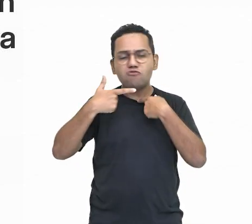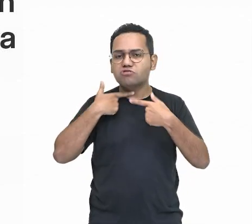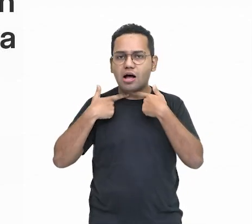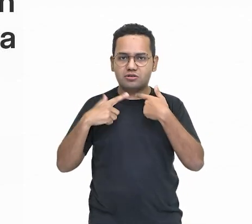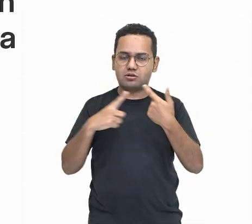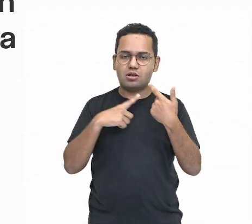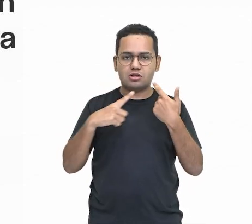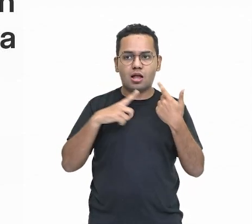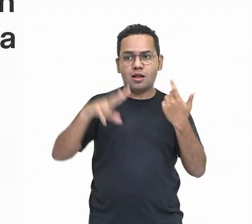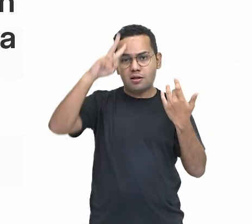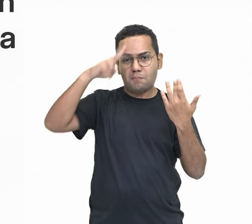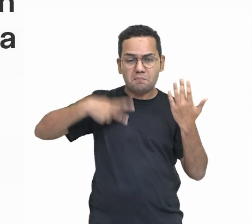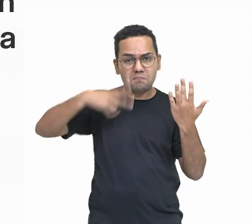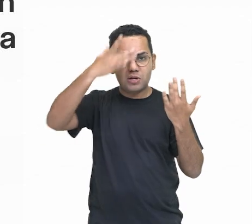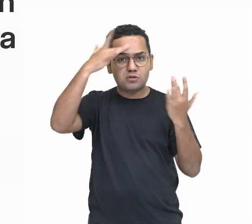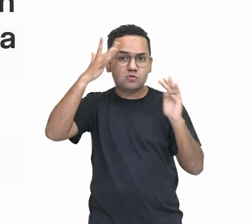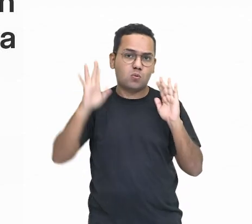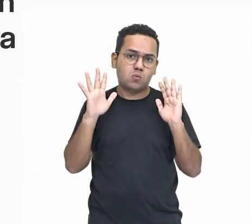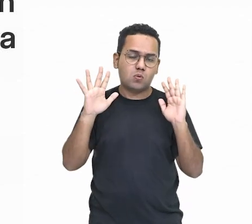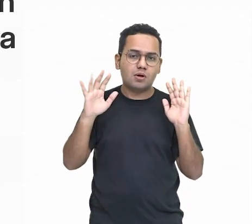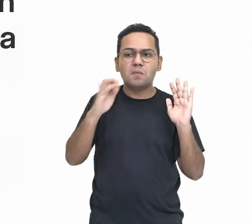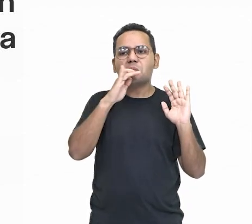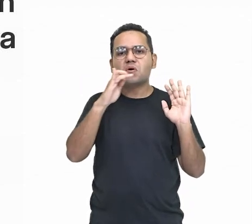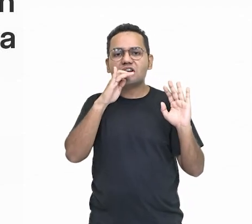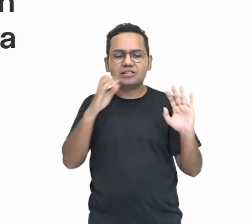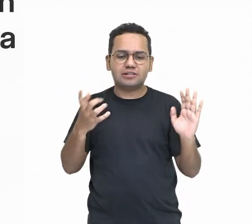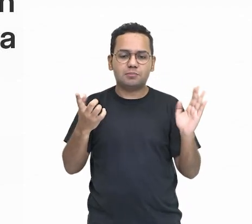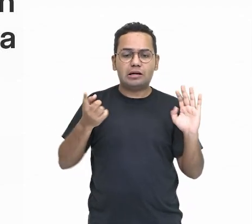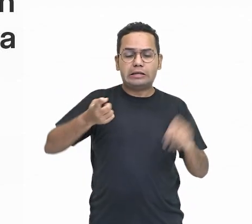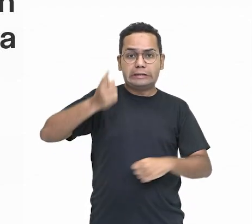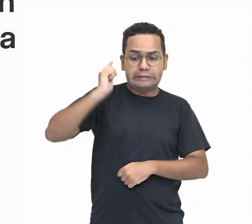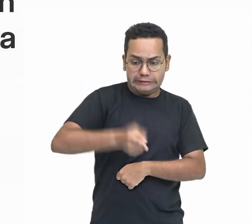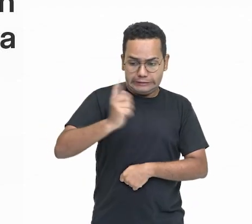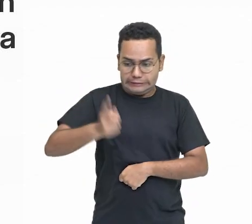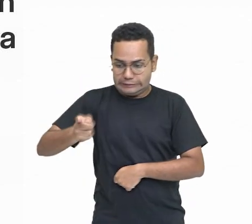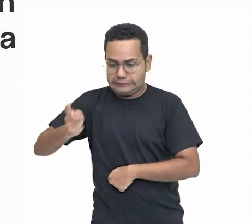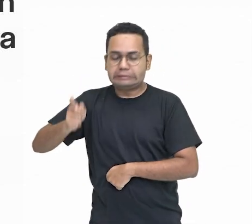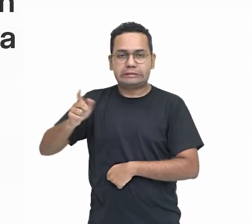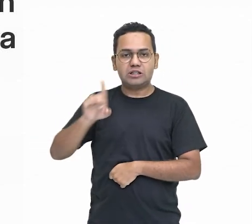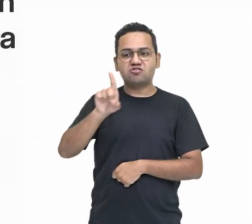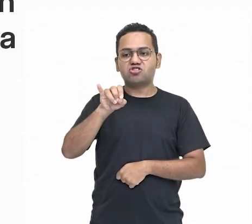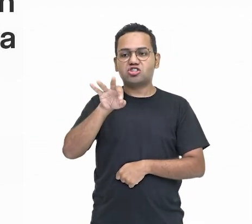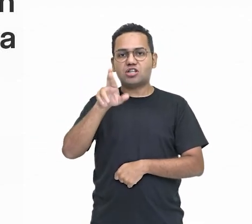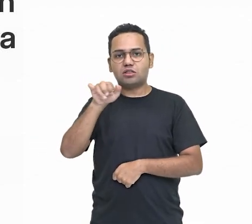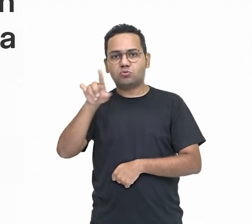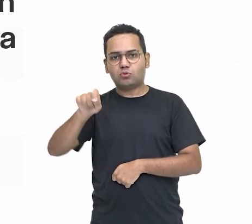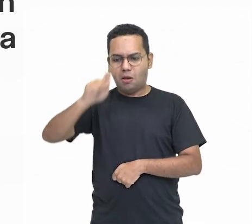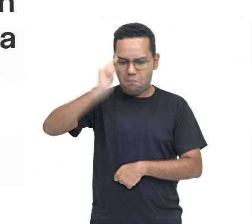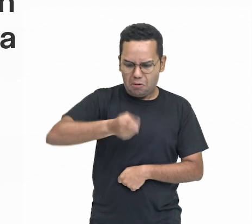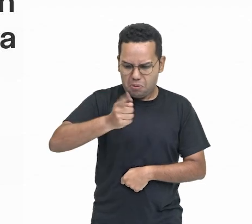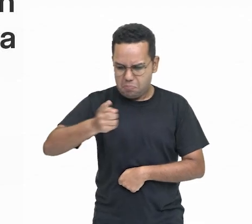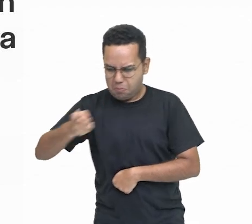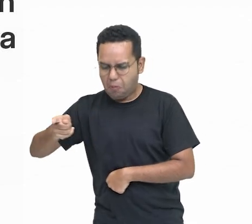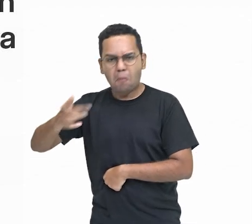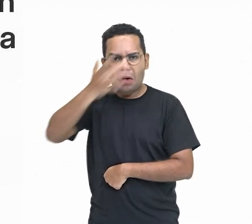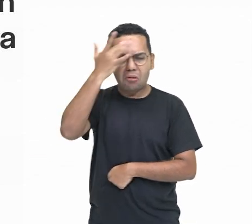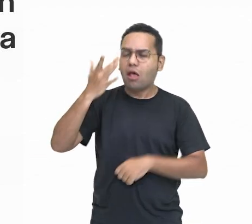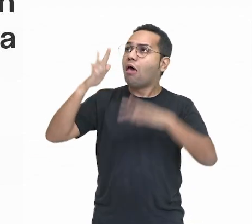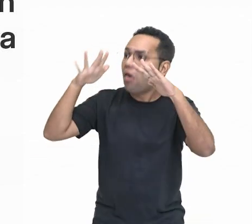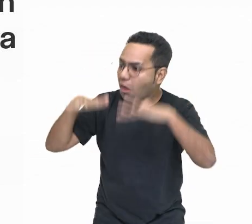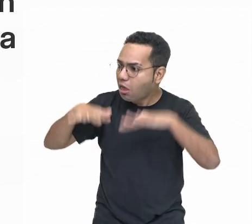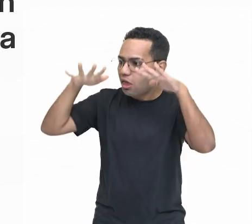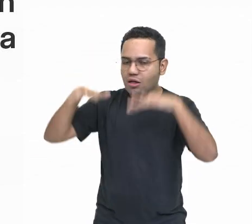vontade, como é o caso das ditaduras, né? Então, ele não tem esse poder, então ele é ilegítimo. Max